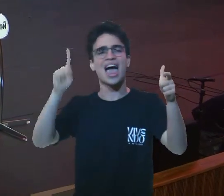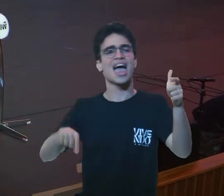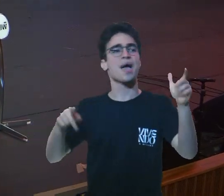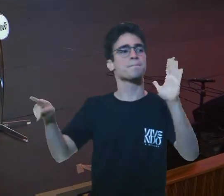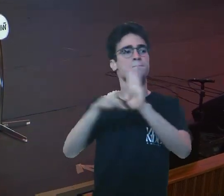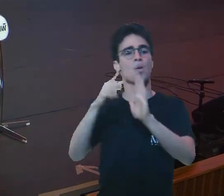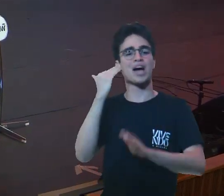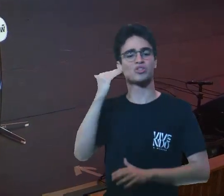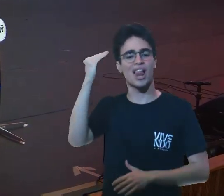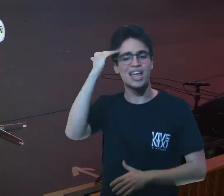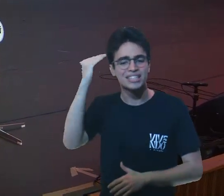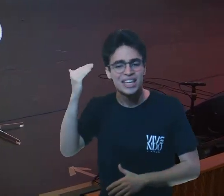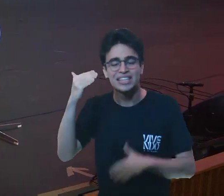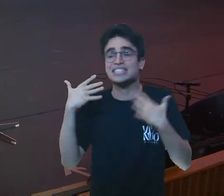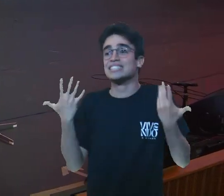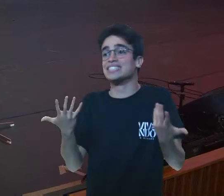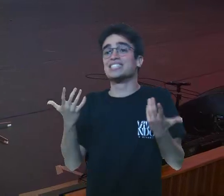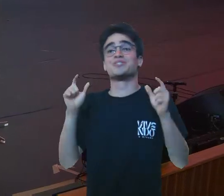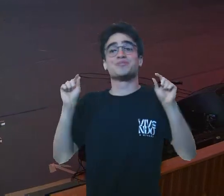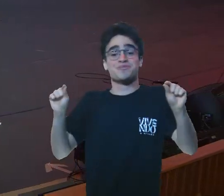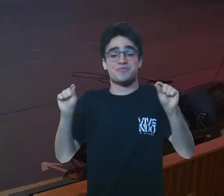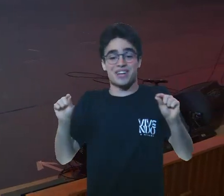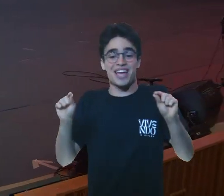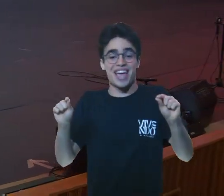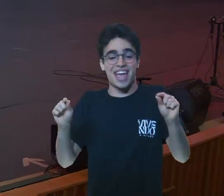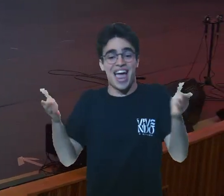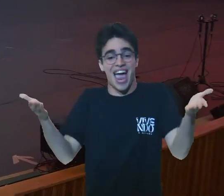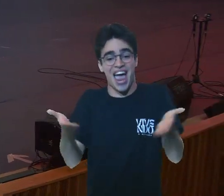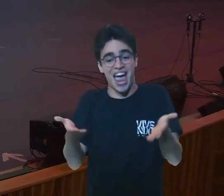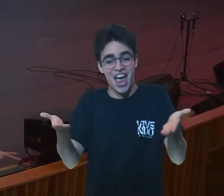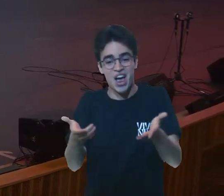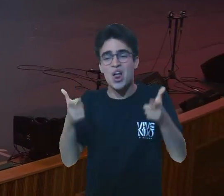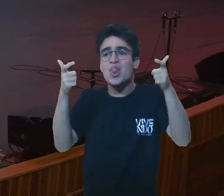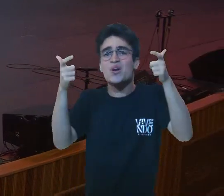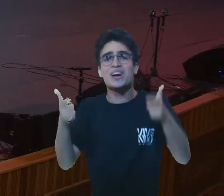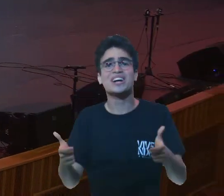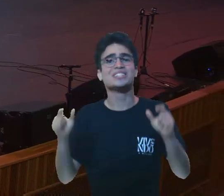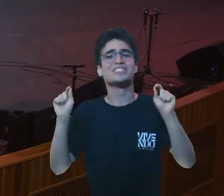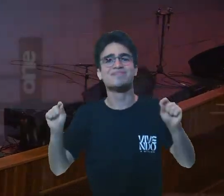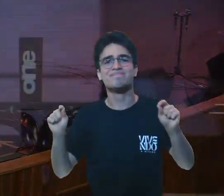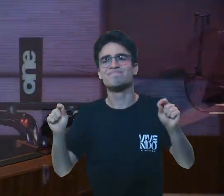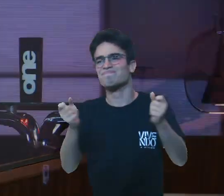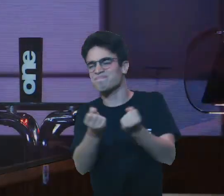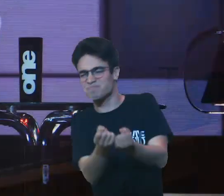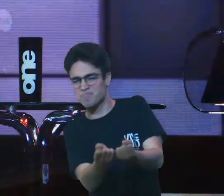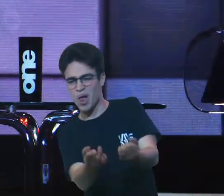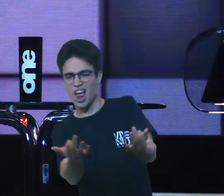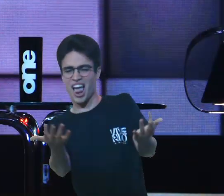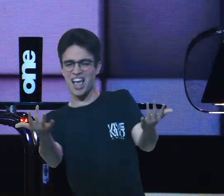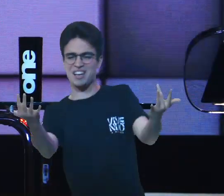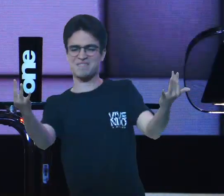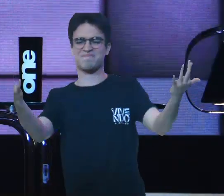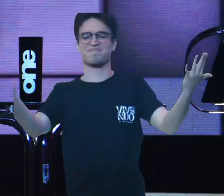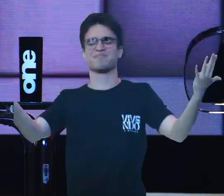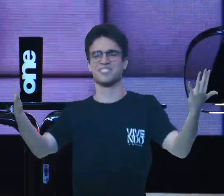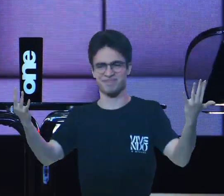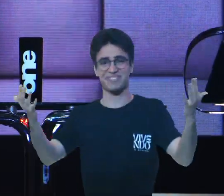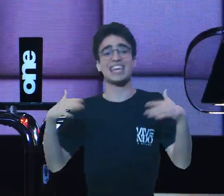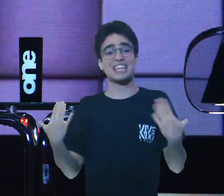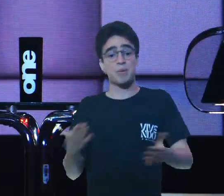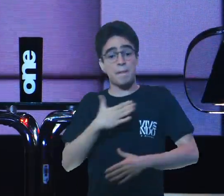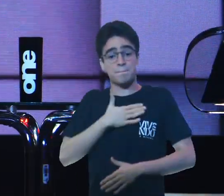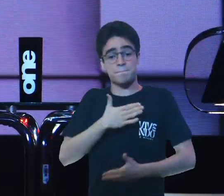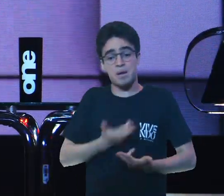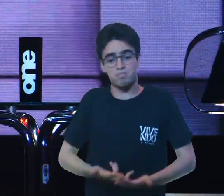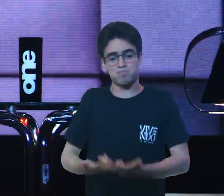por adolescentes, e nós estamos num lugar extremamente fecundo. Então, o meu